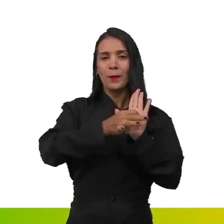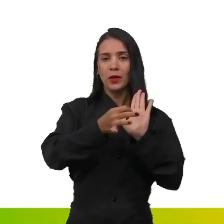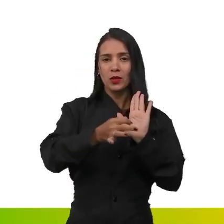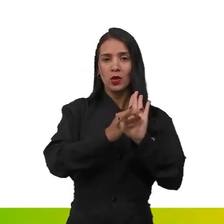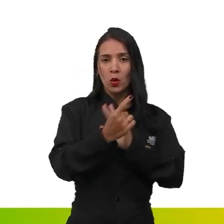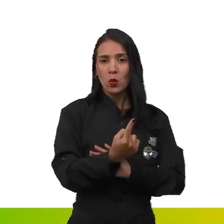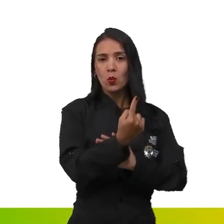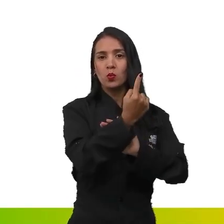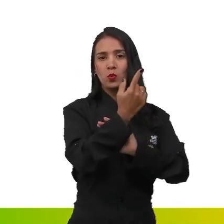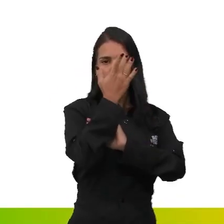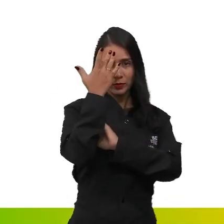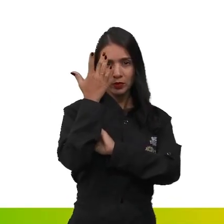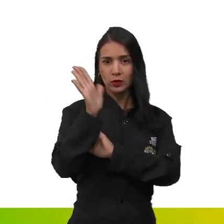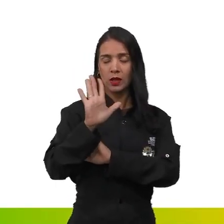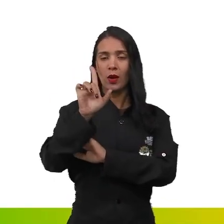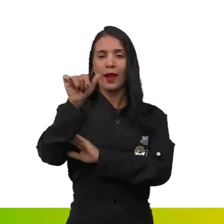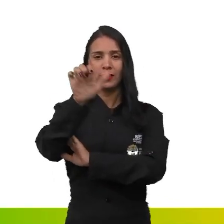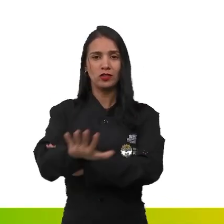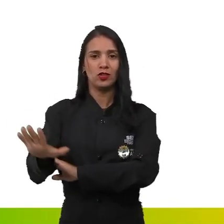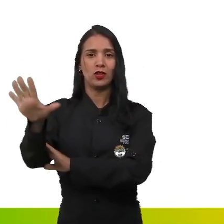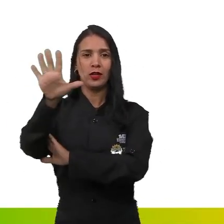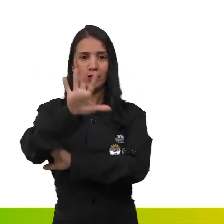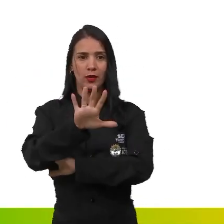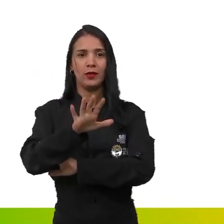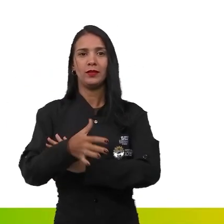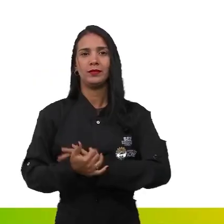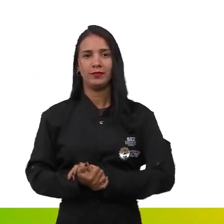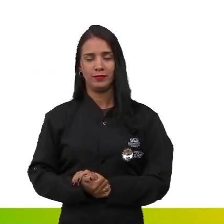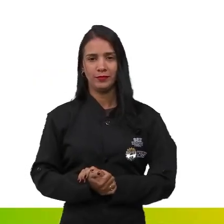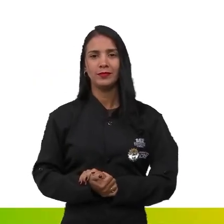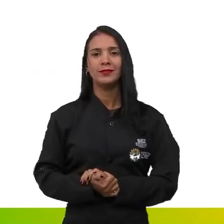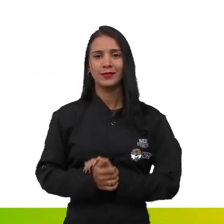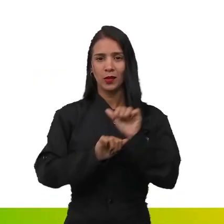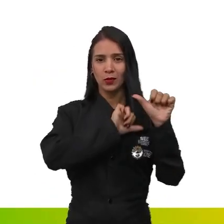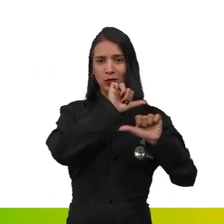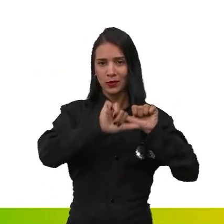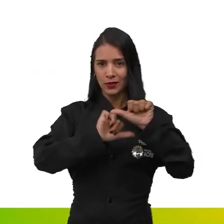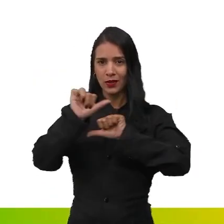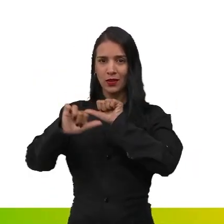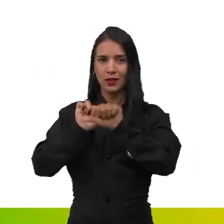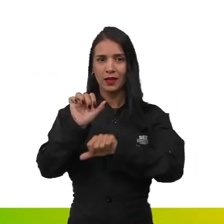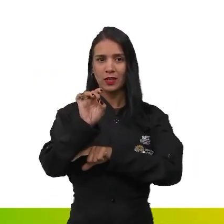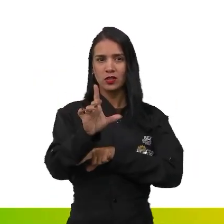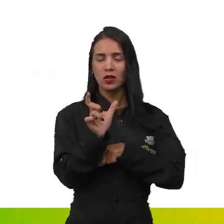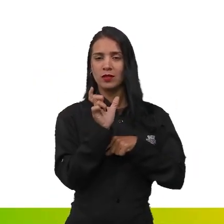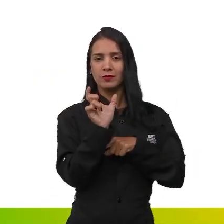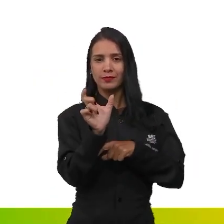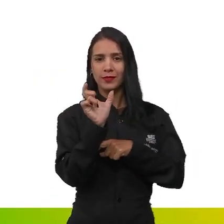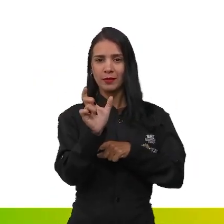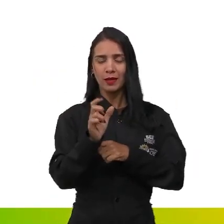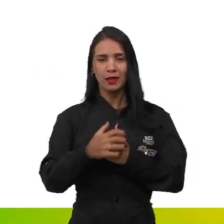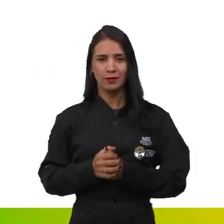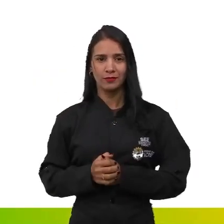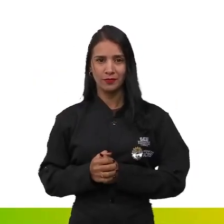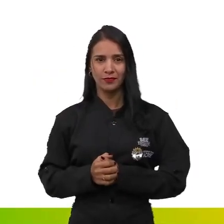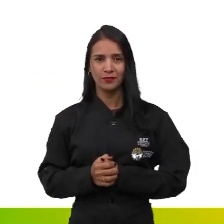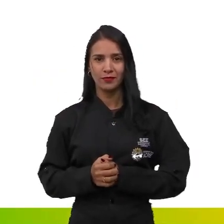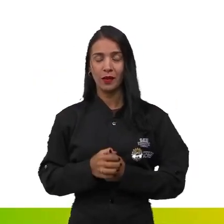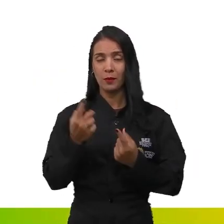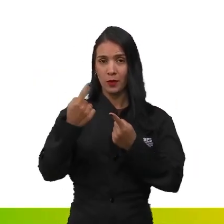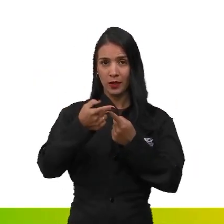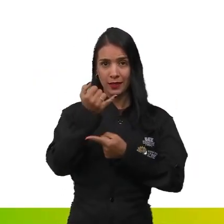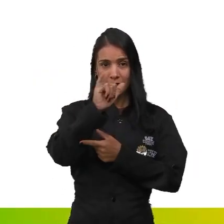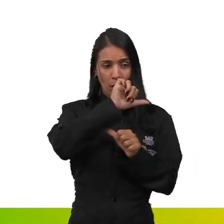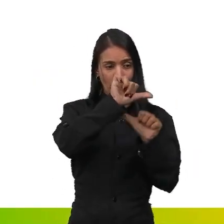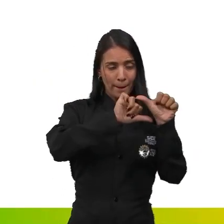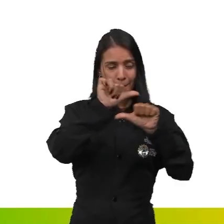ofertas de emprego que exigem boa aparência dos candidatos. Então, aqui observa que quando eu tenho essa alteração